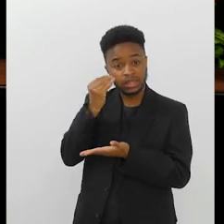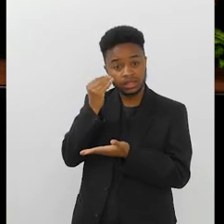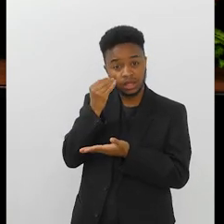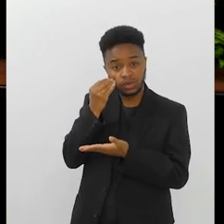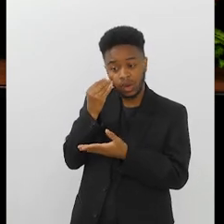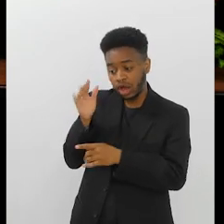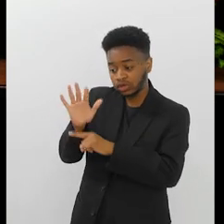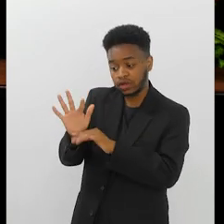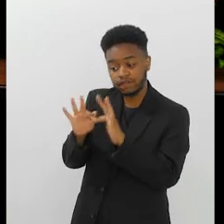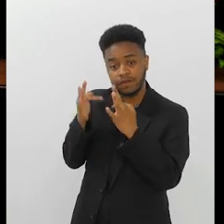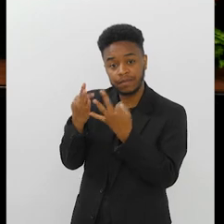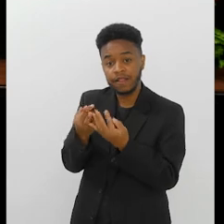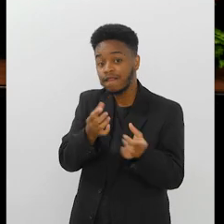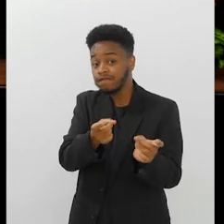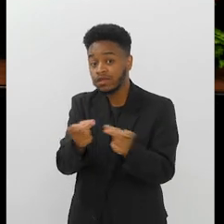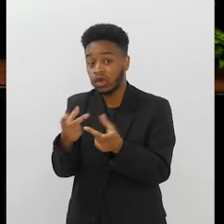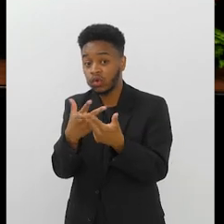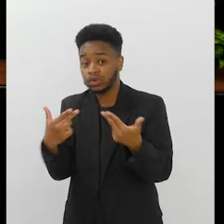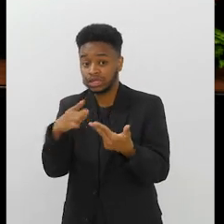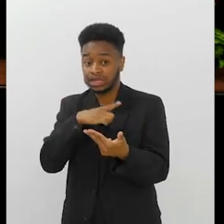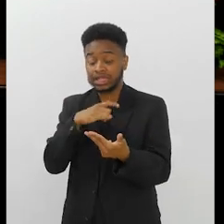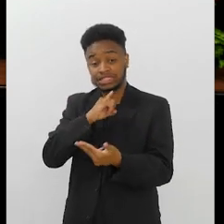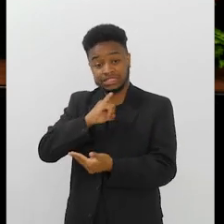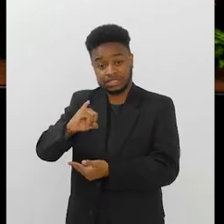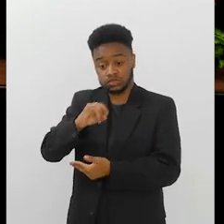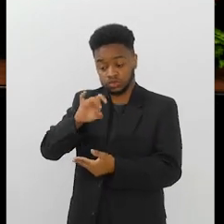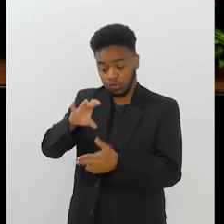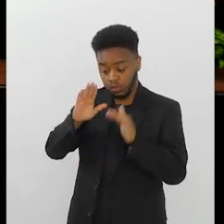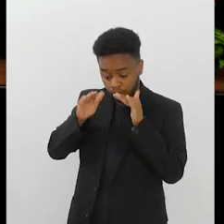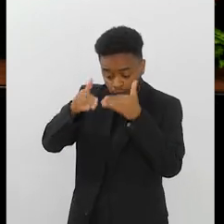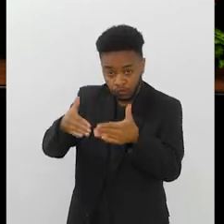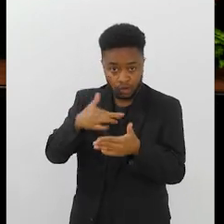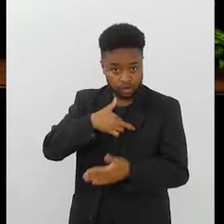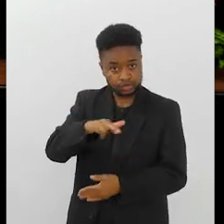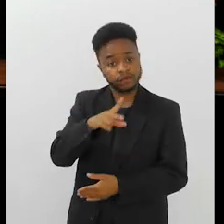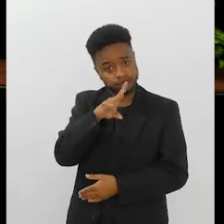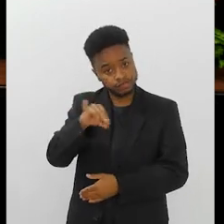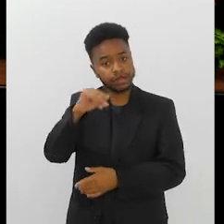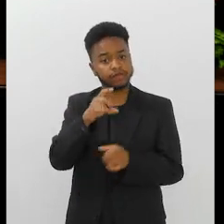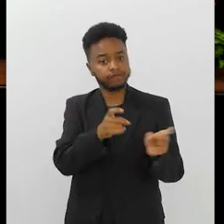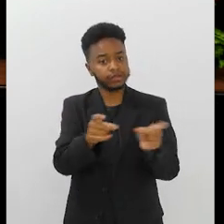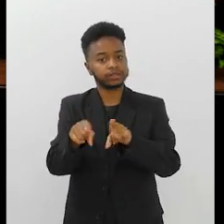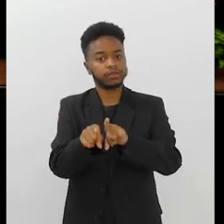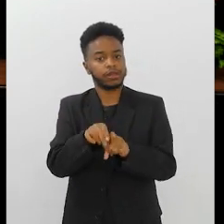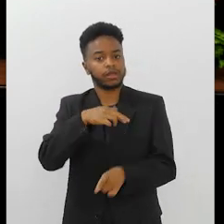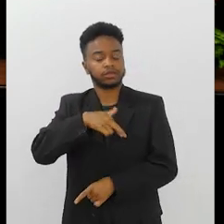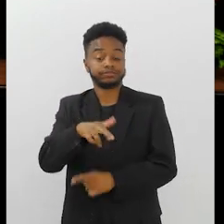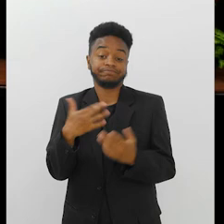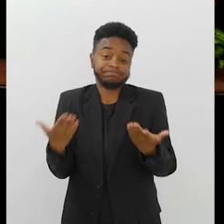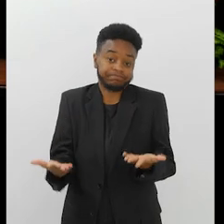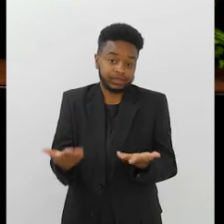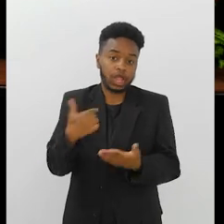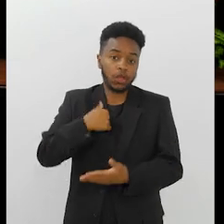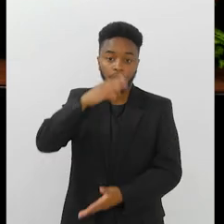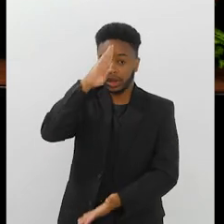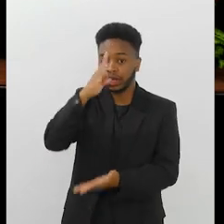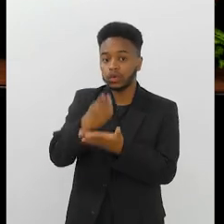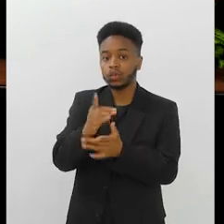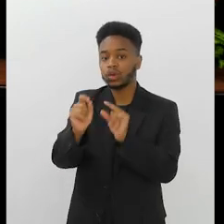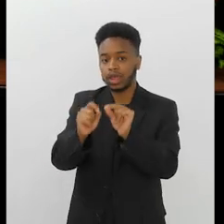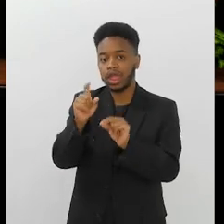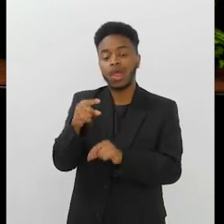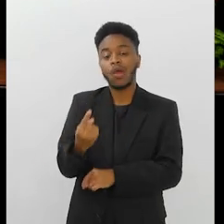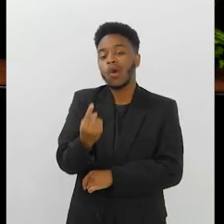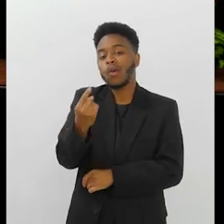família sua estrutura Você vai vender o que você possui se você possui só religião Você vai vendê-la então isso é na